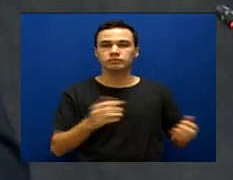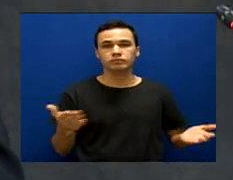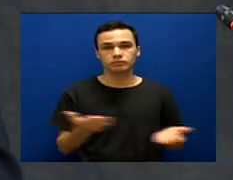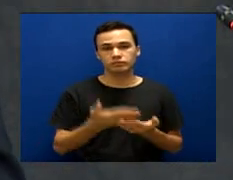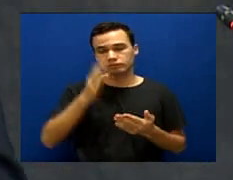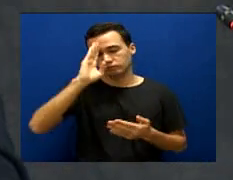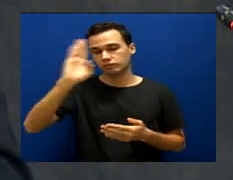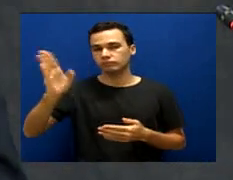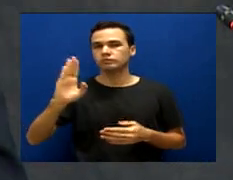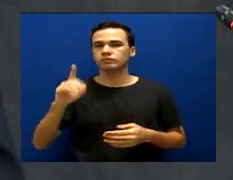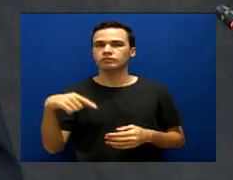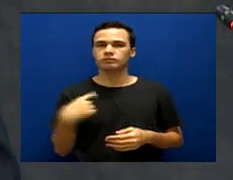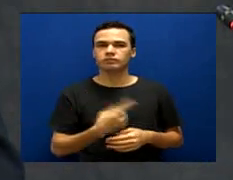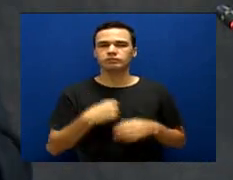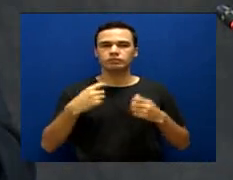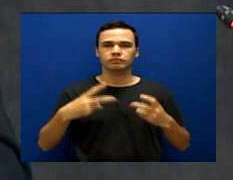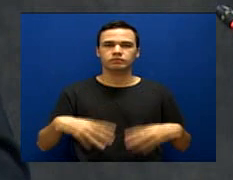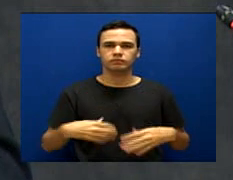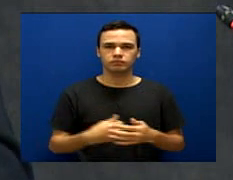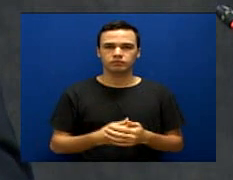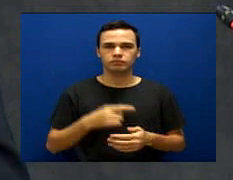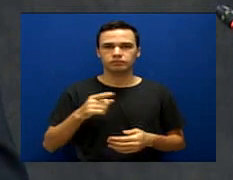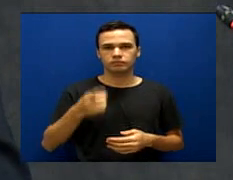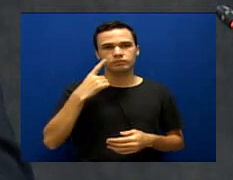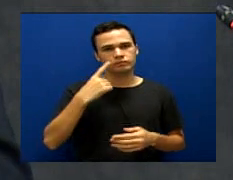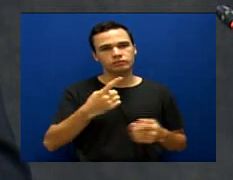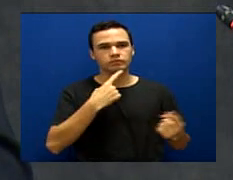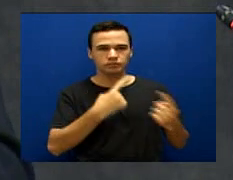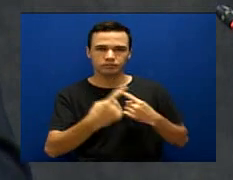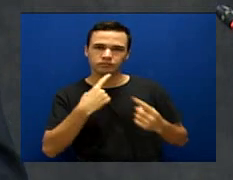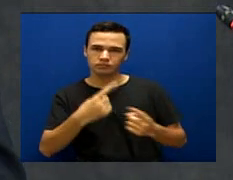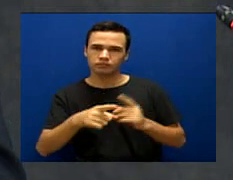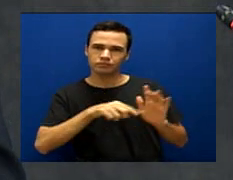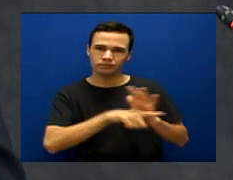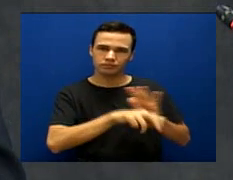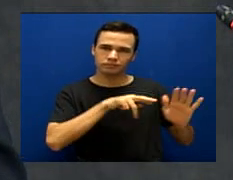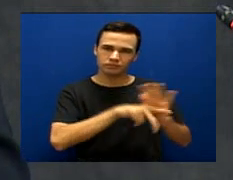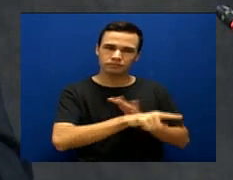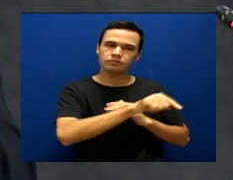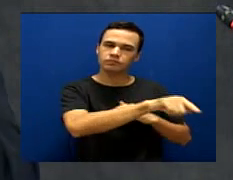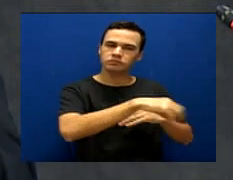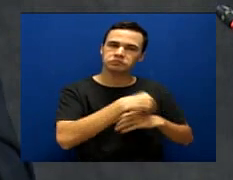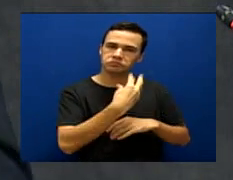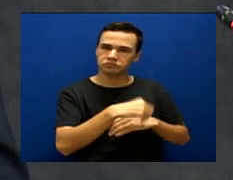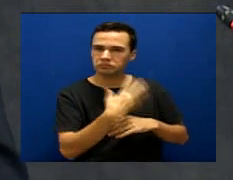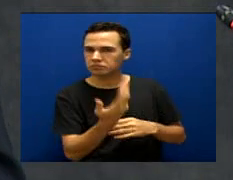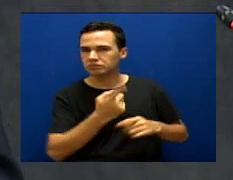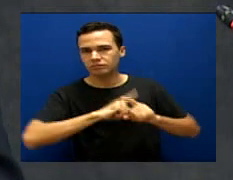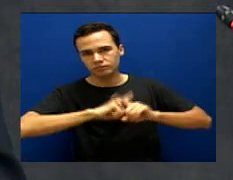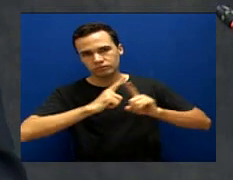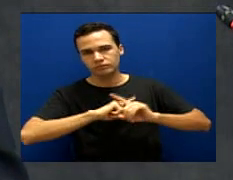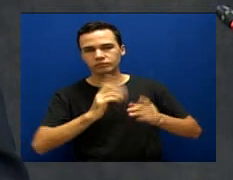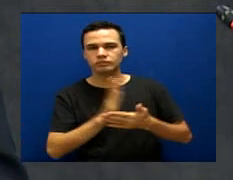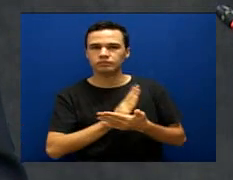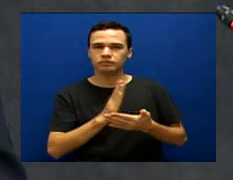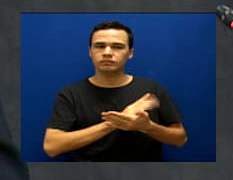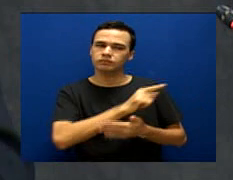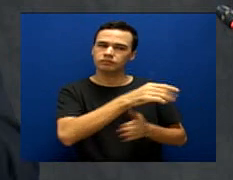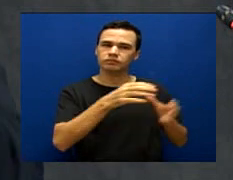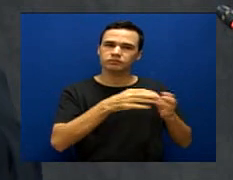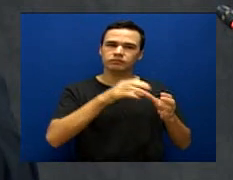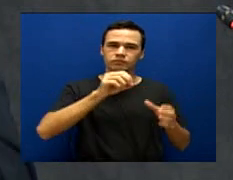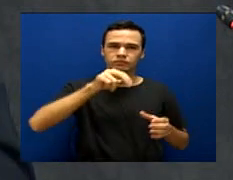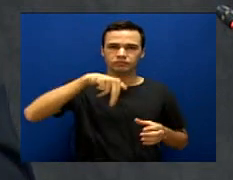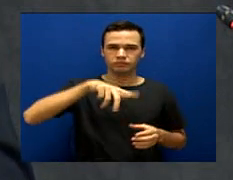finalidade? Eu acho que é bom a gente enfatizar isso. Ouvir e recolher críticas e sugestões das organizações não